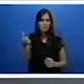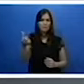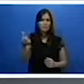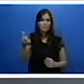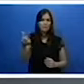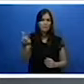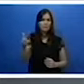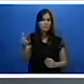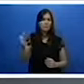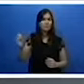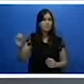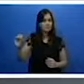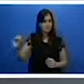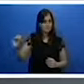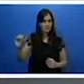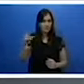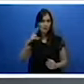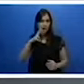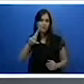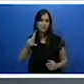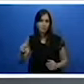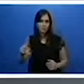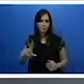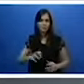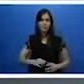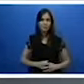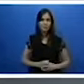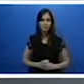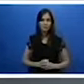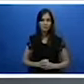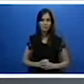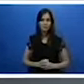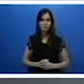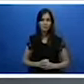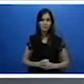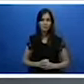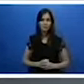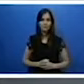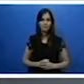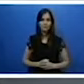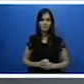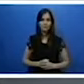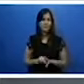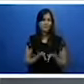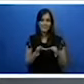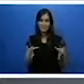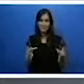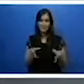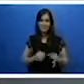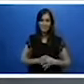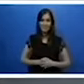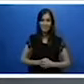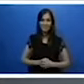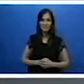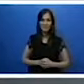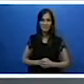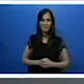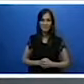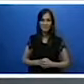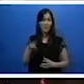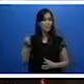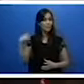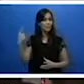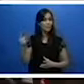1.623 mais 37, que é igual a 1.660. Olha que simples. Vamos